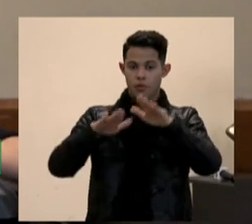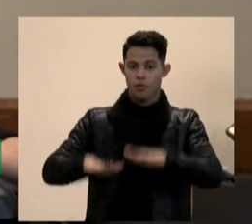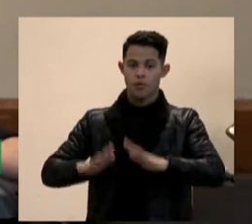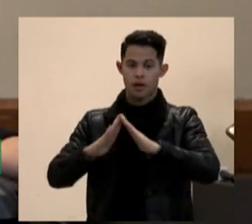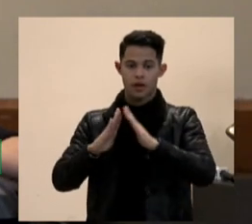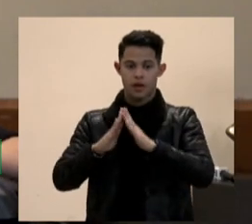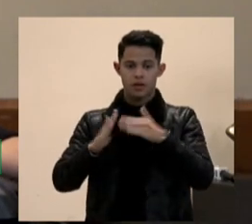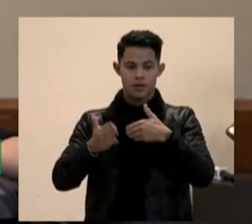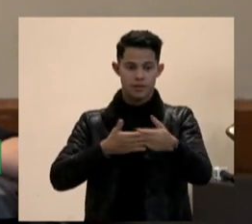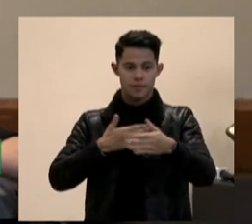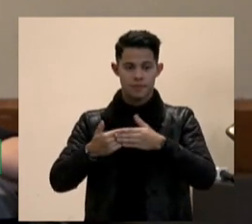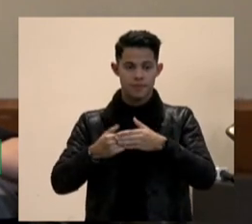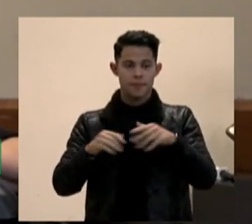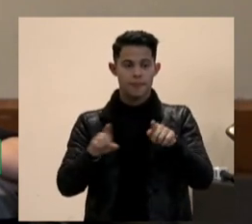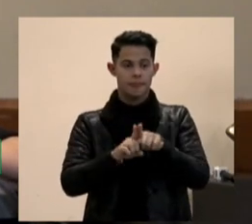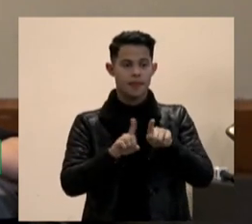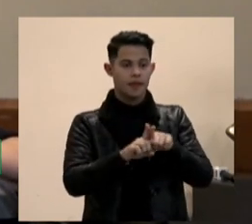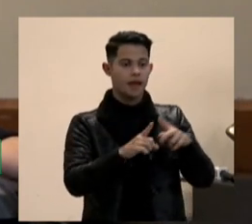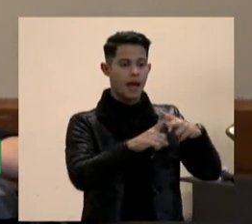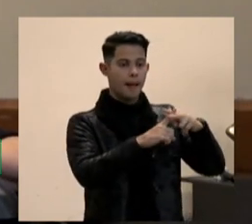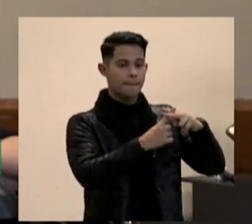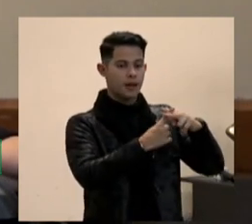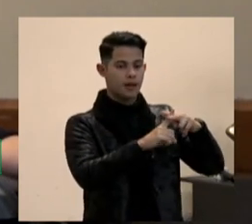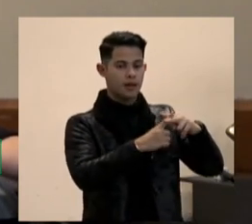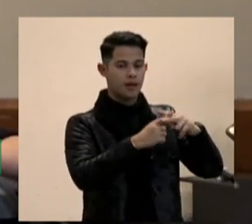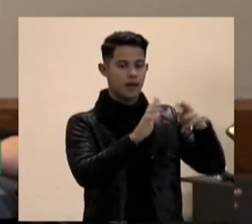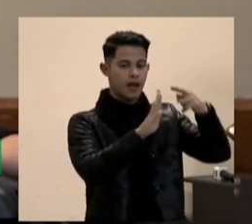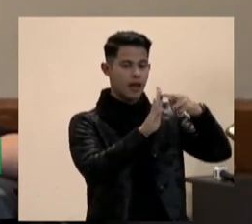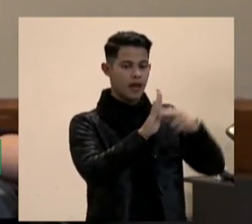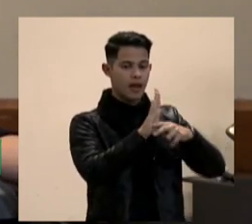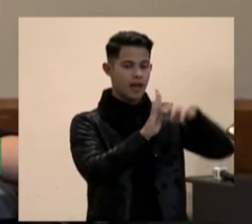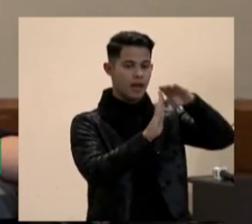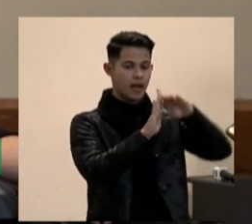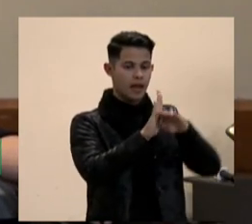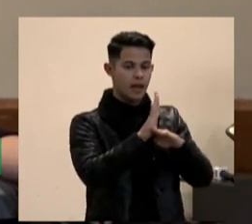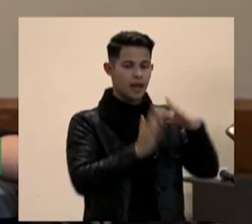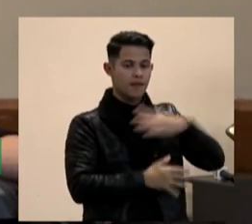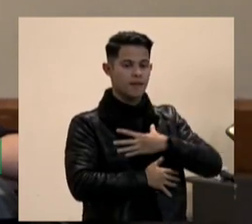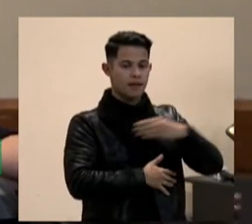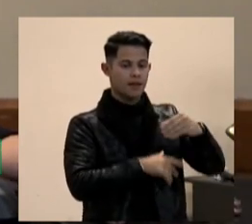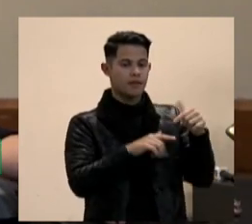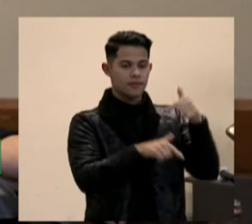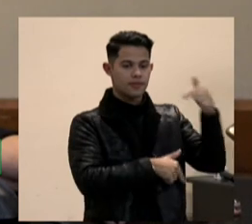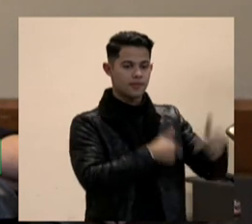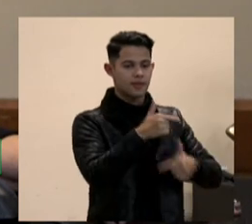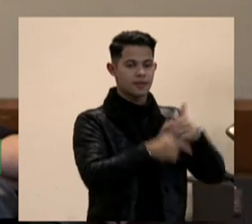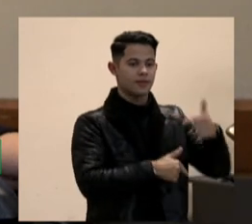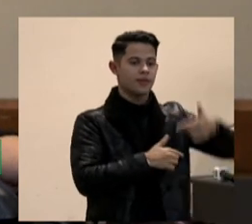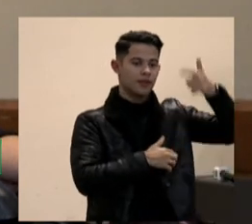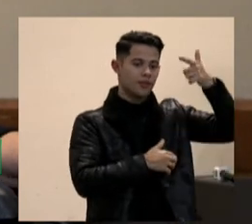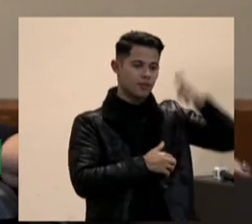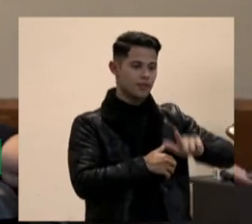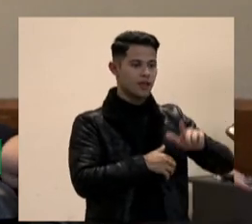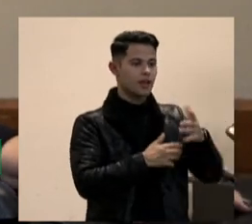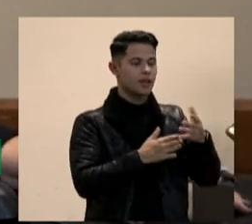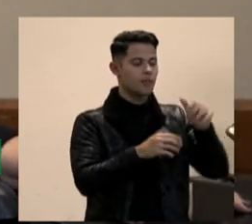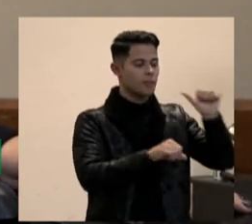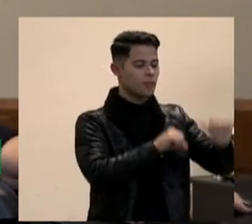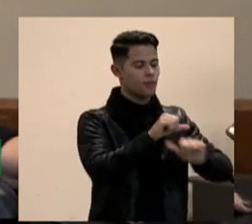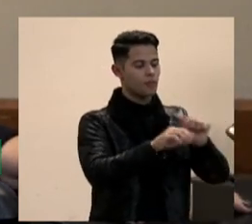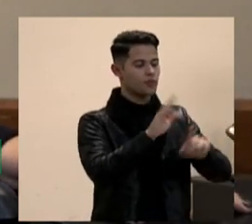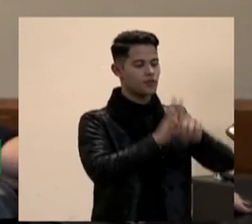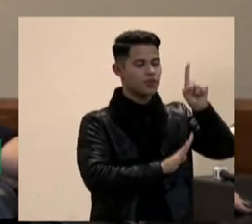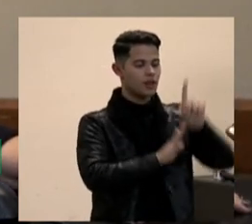A manutenção dos critérios de priorização para crianças, filhos de trabalhadoras e de trabalhadoras, desloca esse direito, tanto da criança